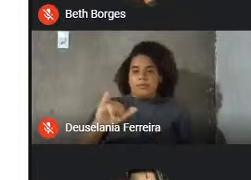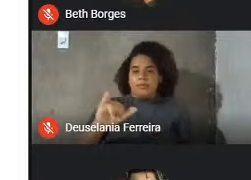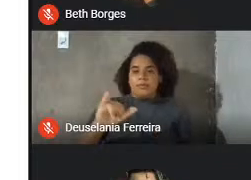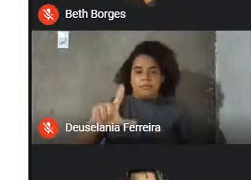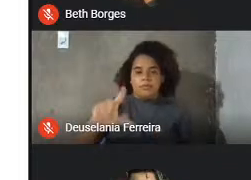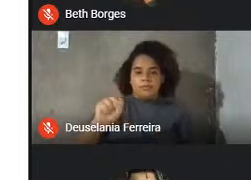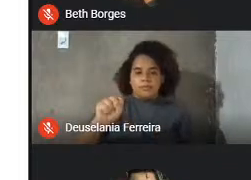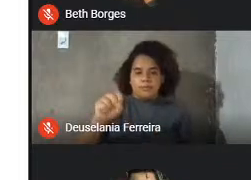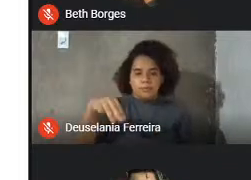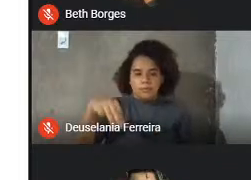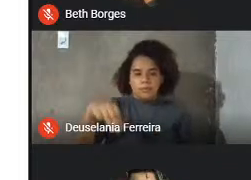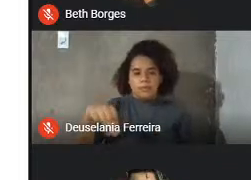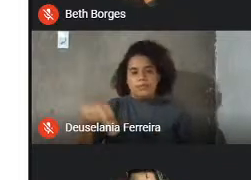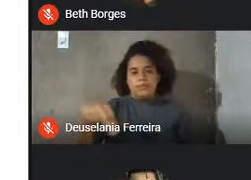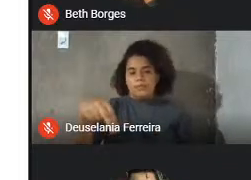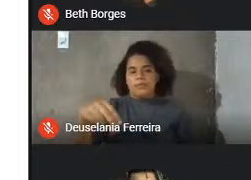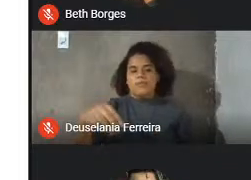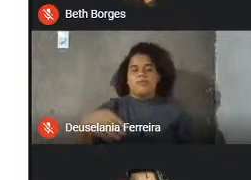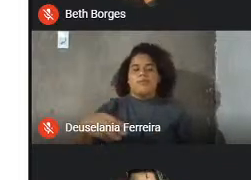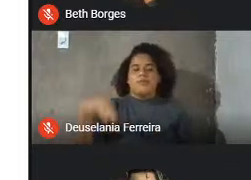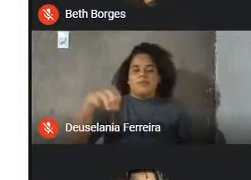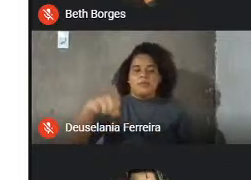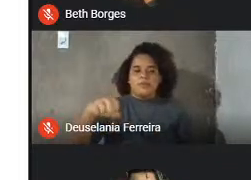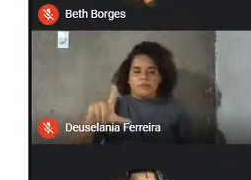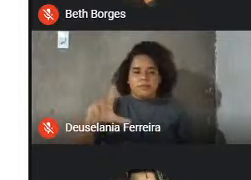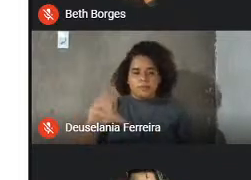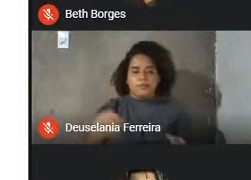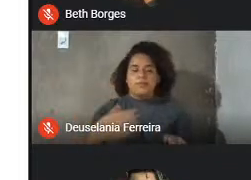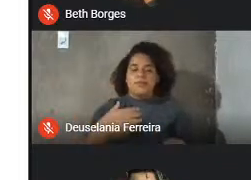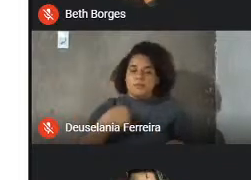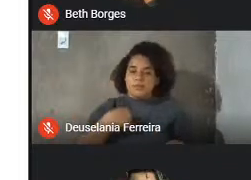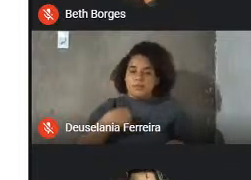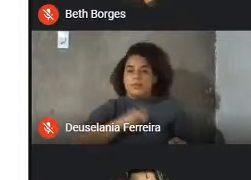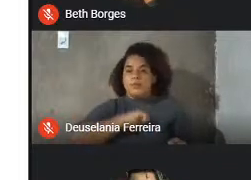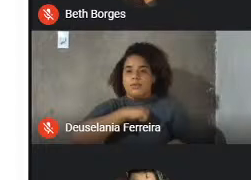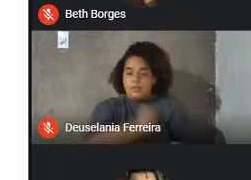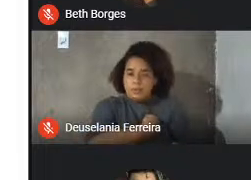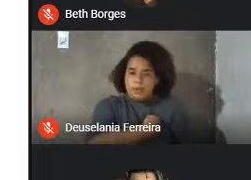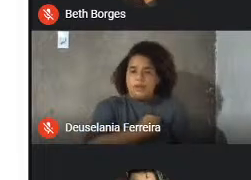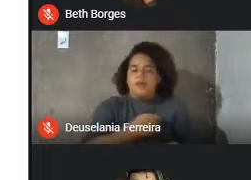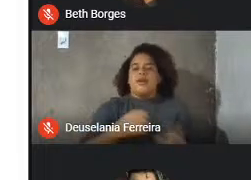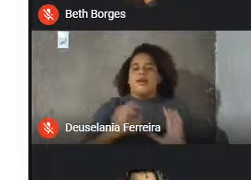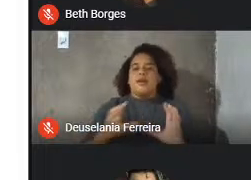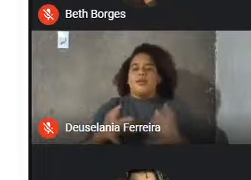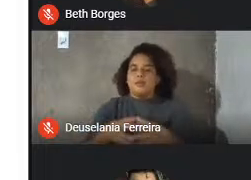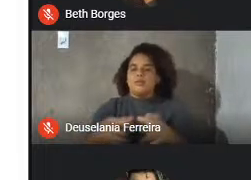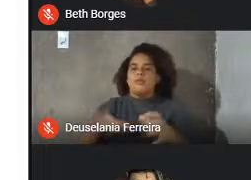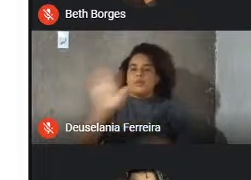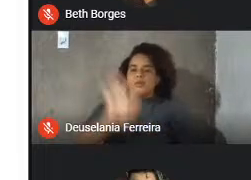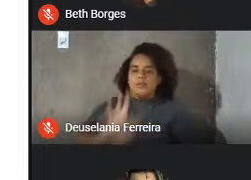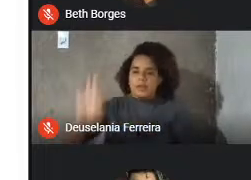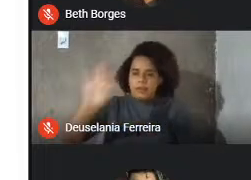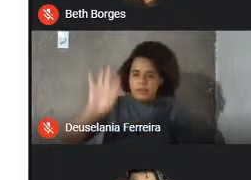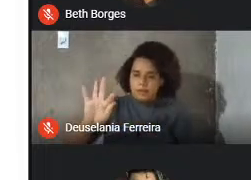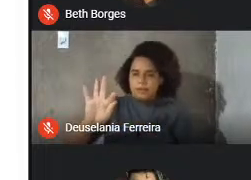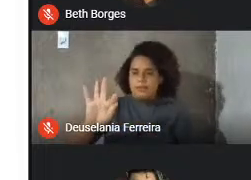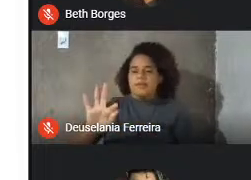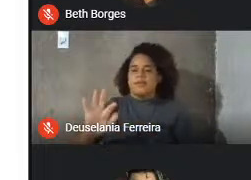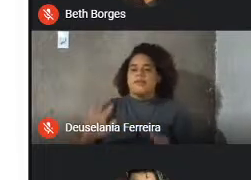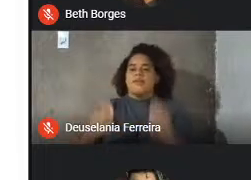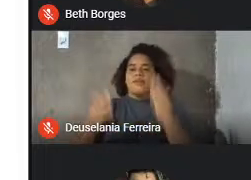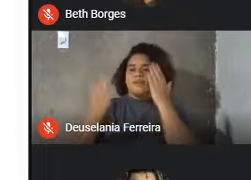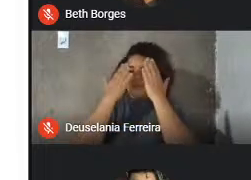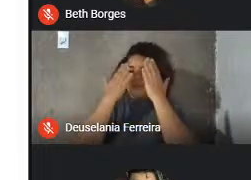FBTC, onde eu sou o delegado da Federação Brasileira de Terapias Cognitivas, e o Rodrigo Damasceno é o vice-delegado,